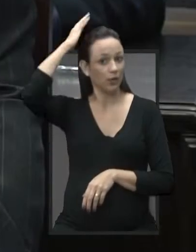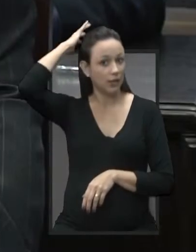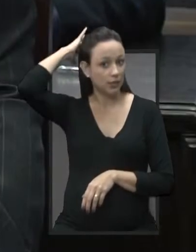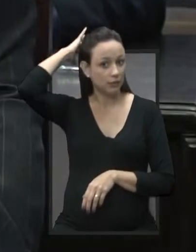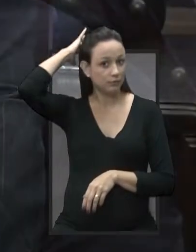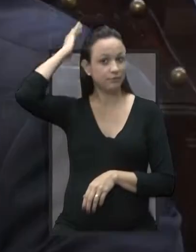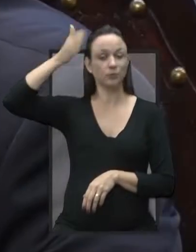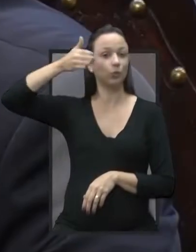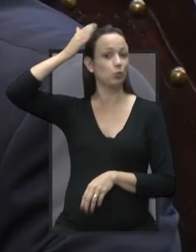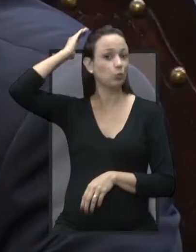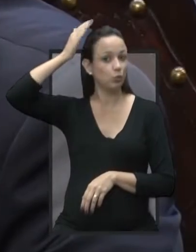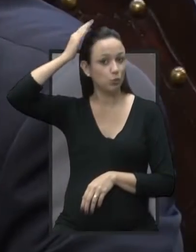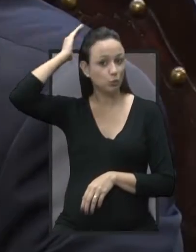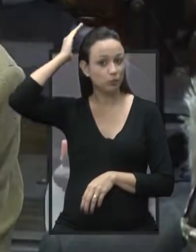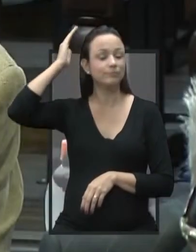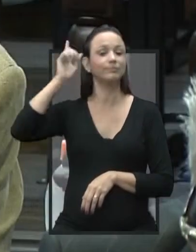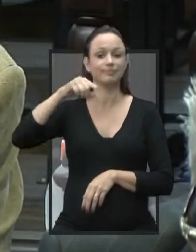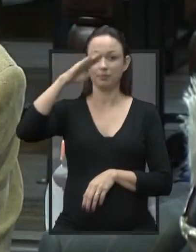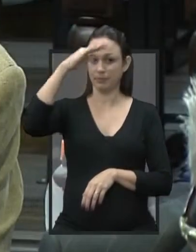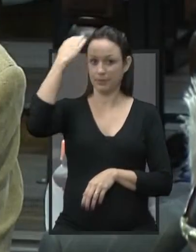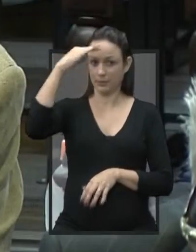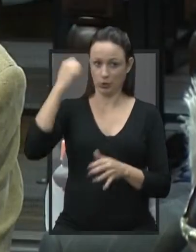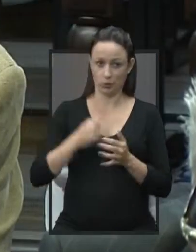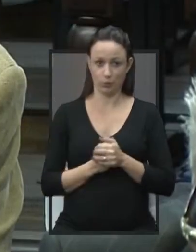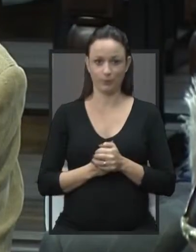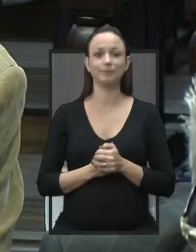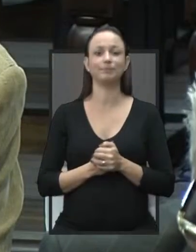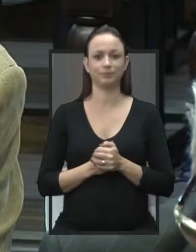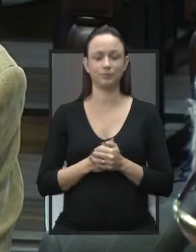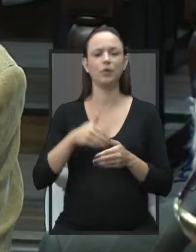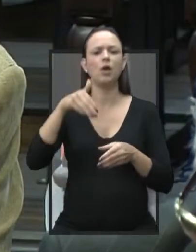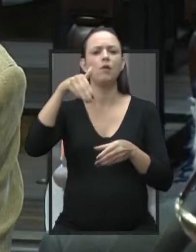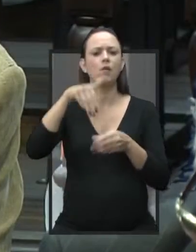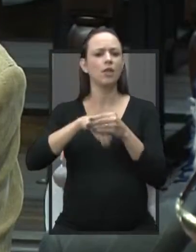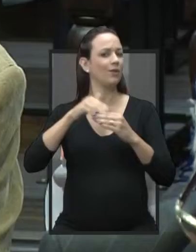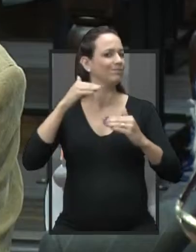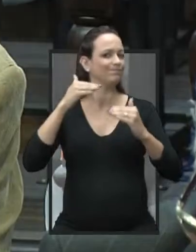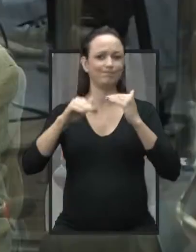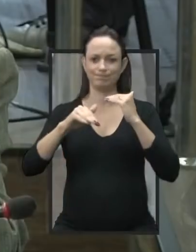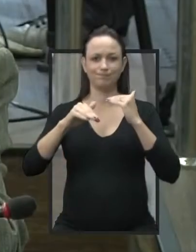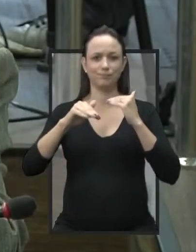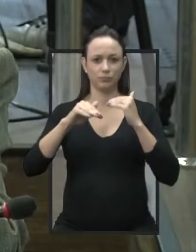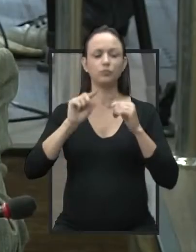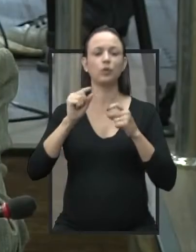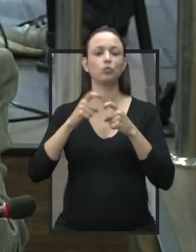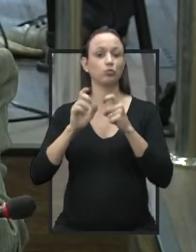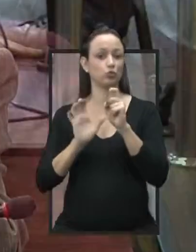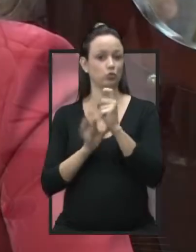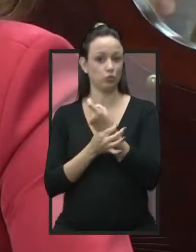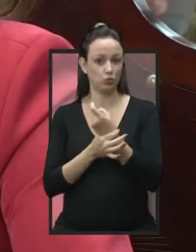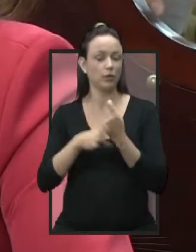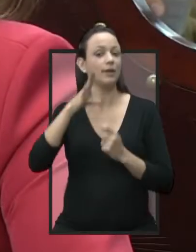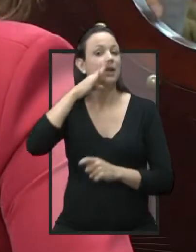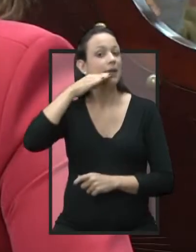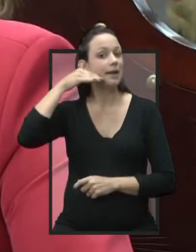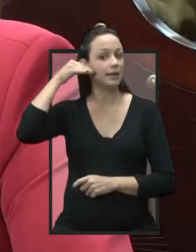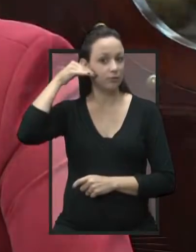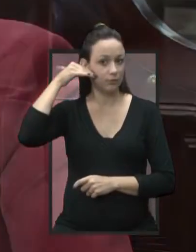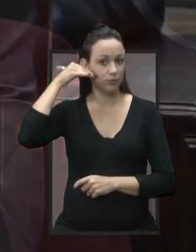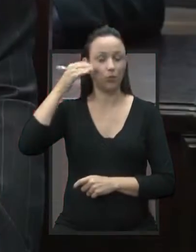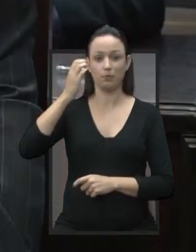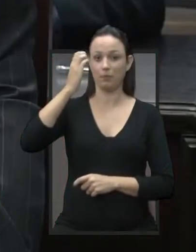assunto kubala be e joão pacheco votaram contra os vereadores josé segura cléo fuckin